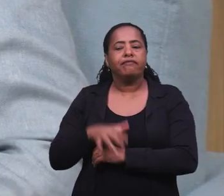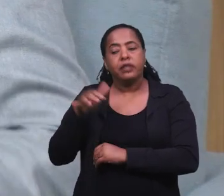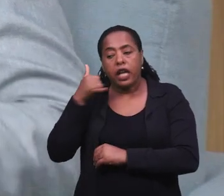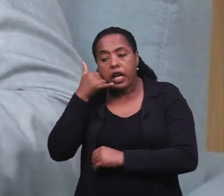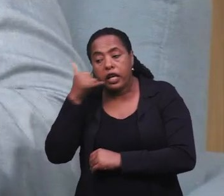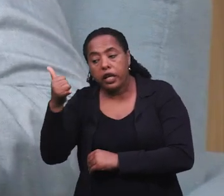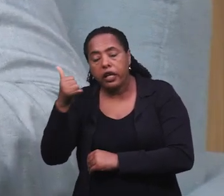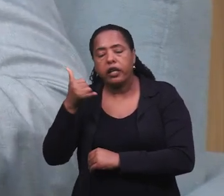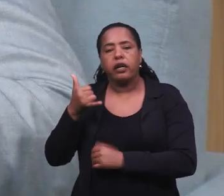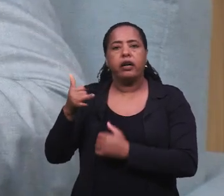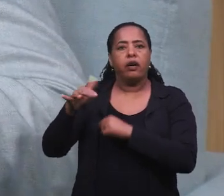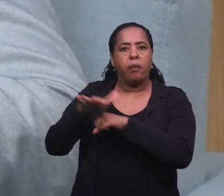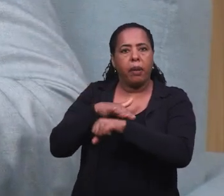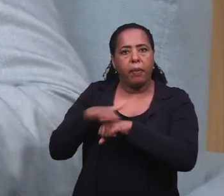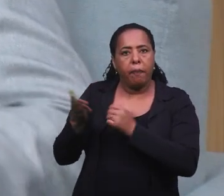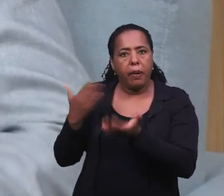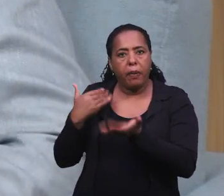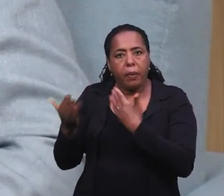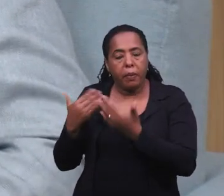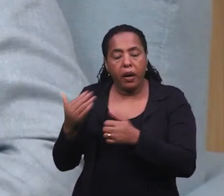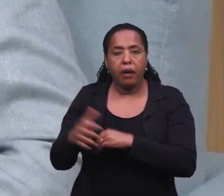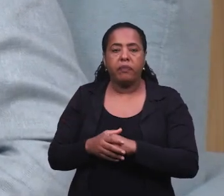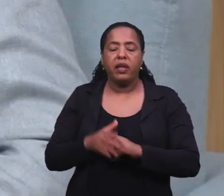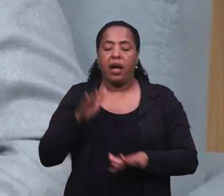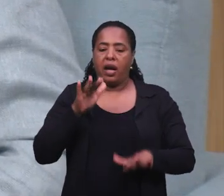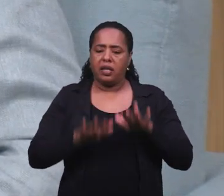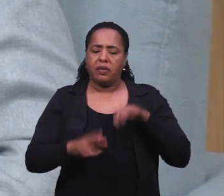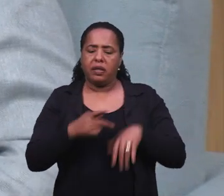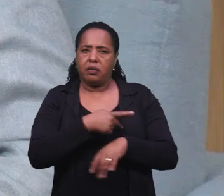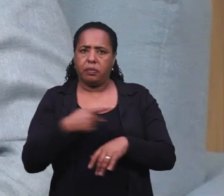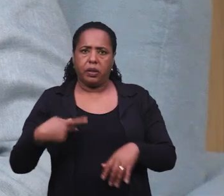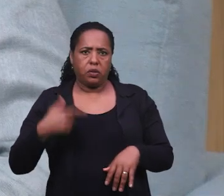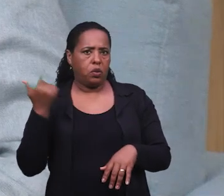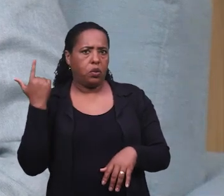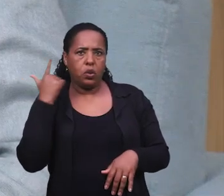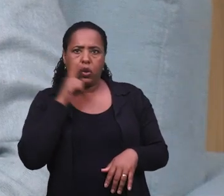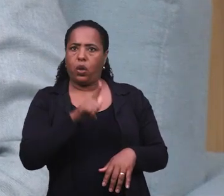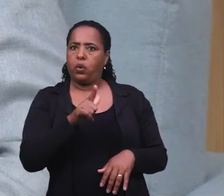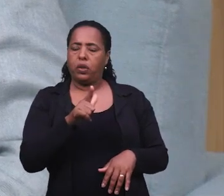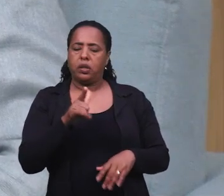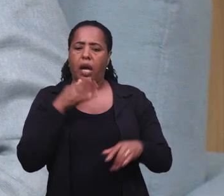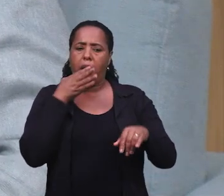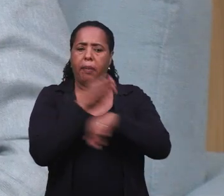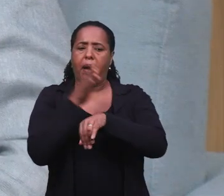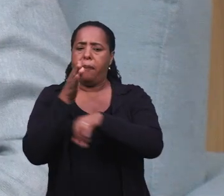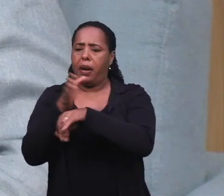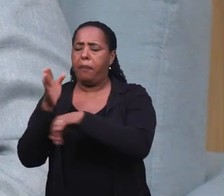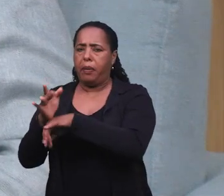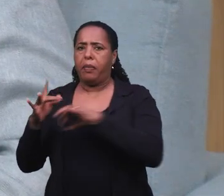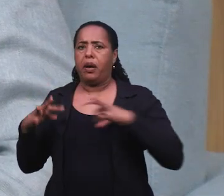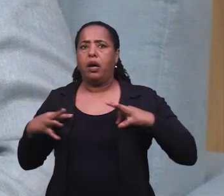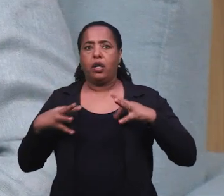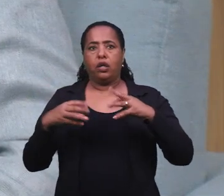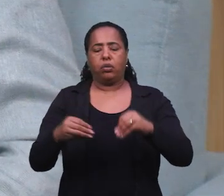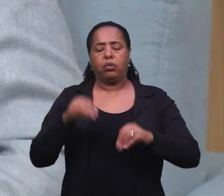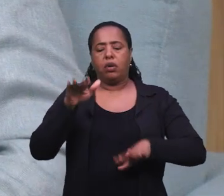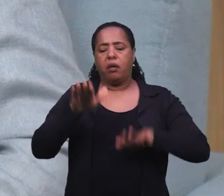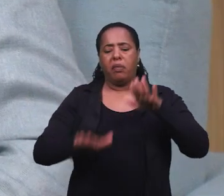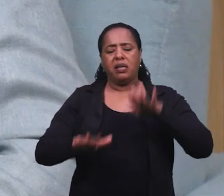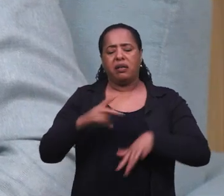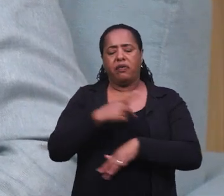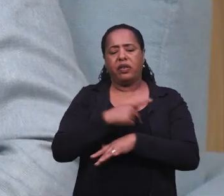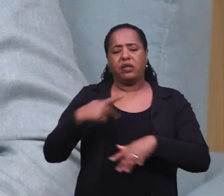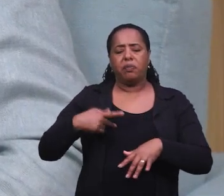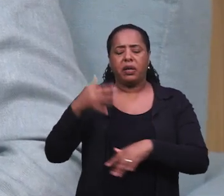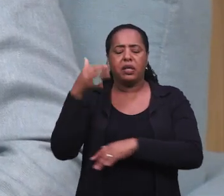ela vem de Portugal, ela vem de longe, hein? A nossa irmã Alice Faco, ela que reúne na igreja de Queluz